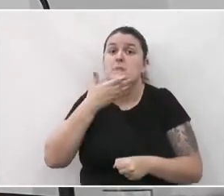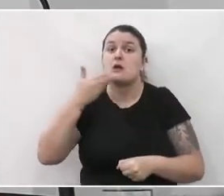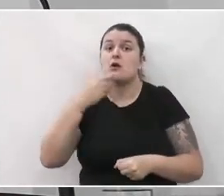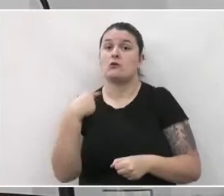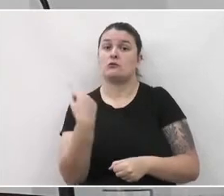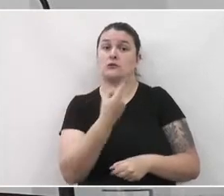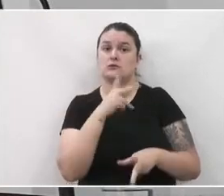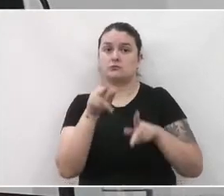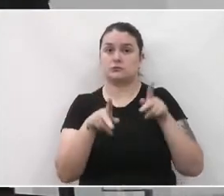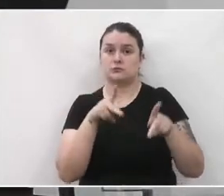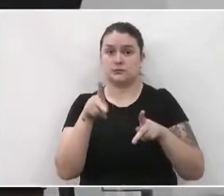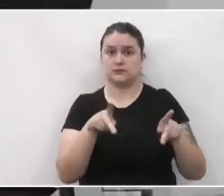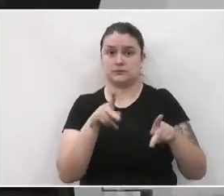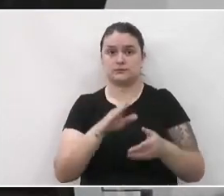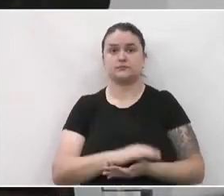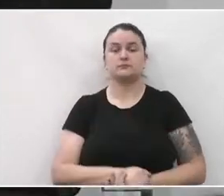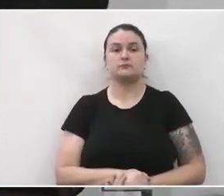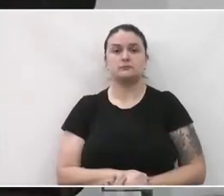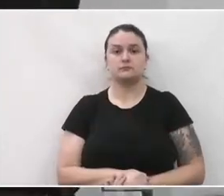população.